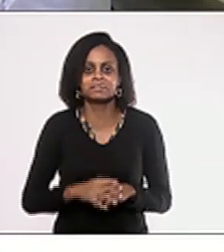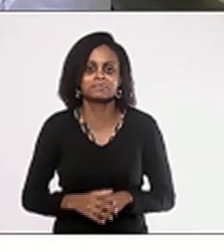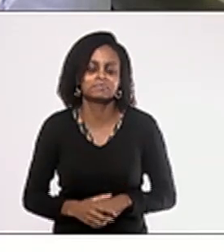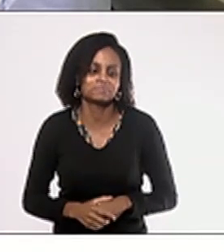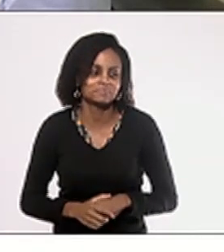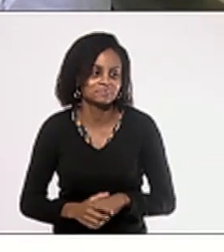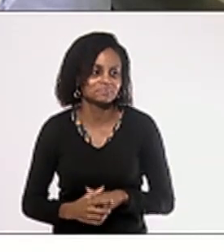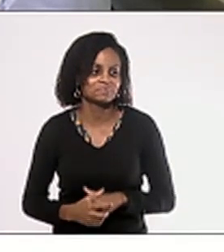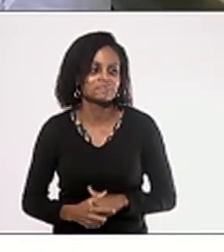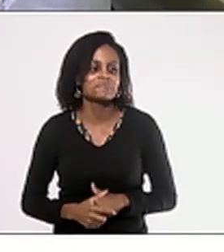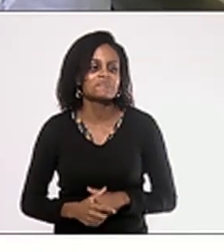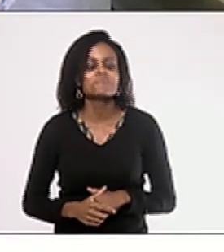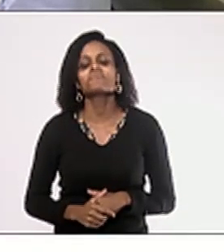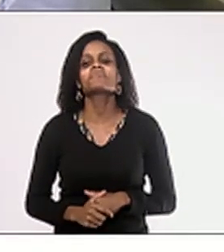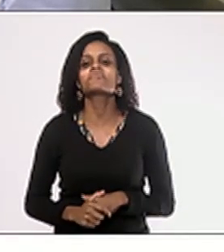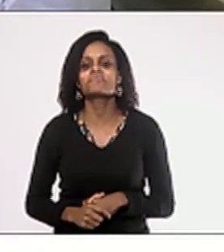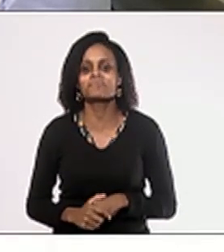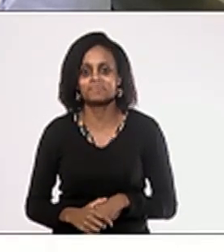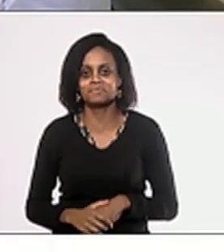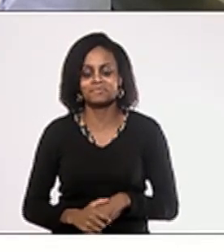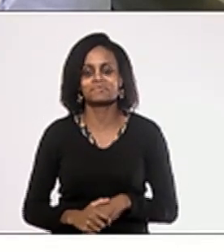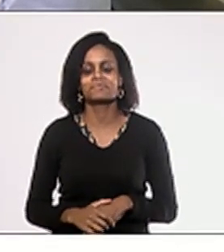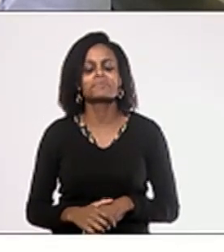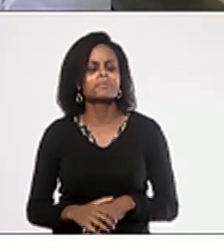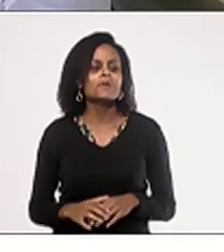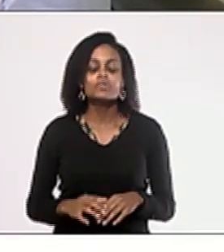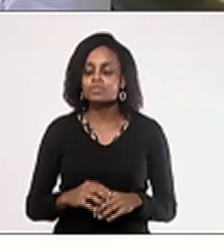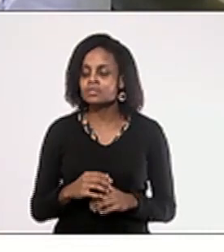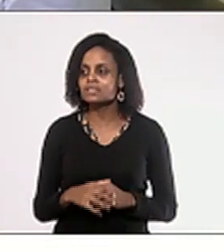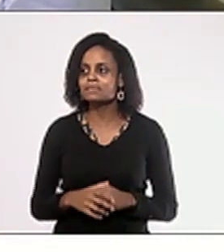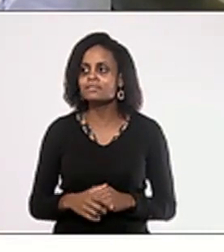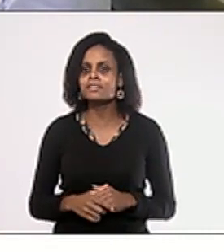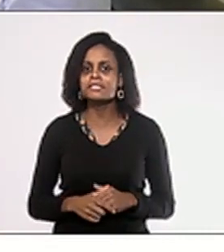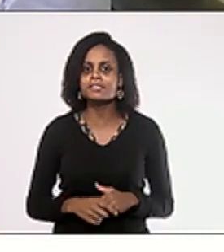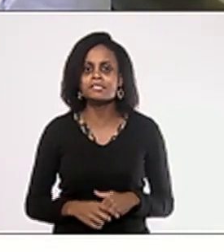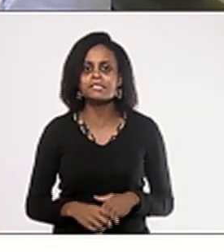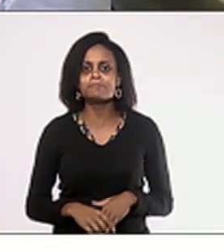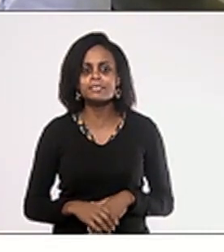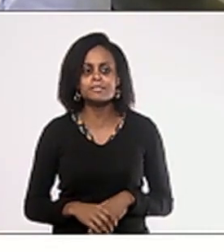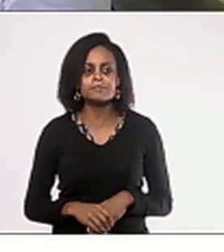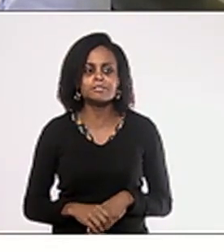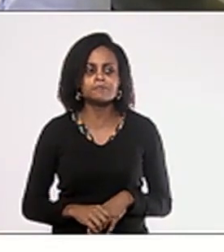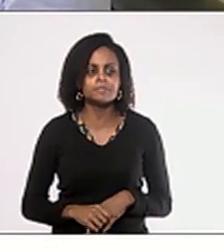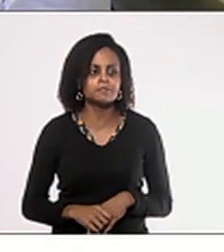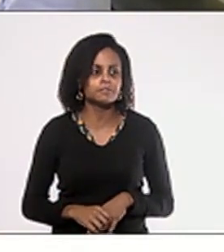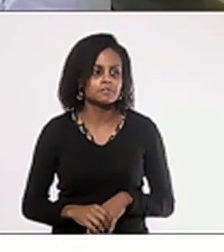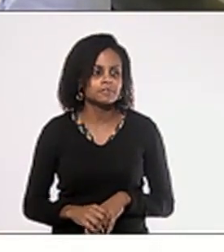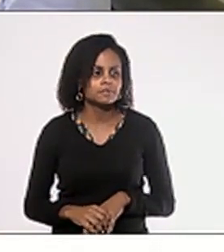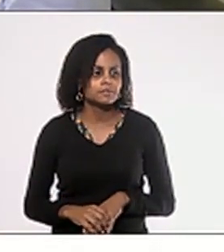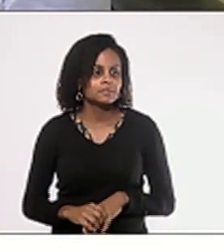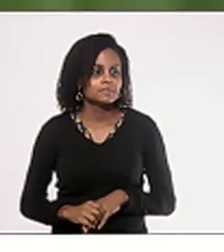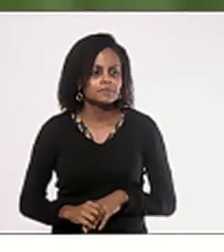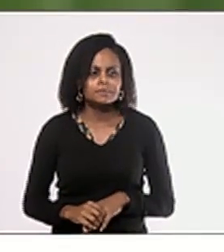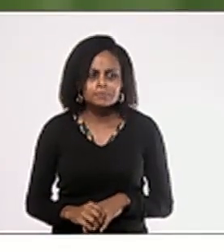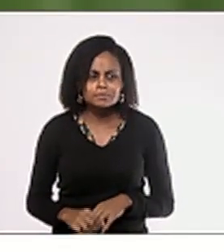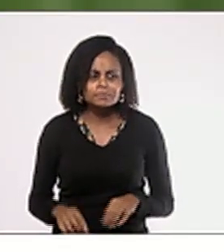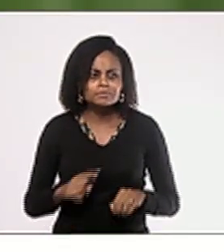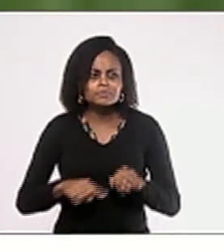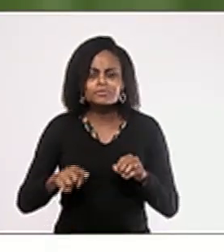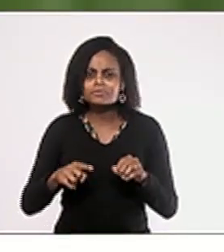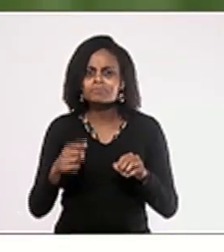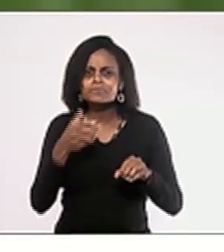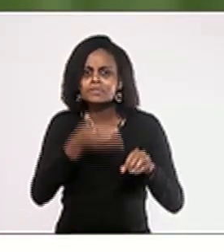o costume de ajudar o cliente, entrar ali para, enfim, ajudar o cliente a identificar o vazamento,